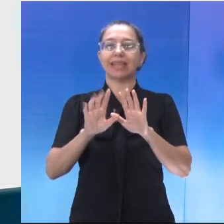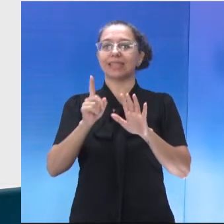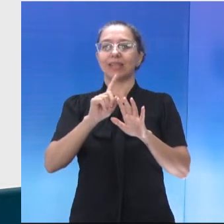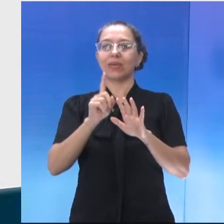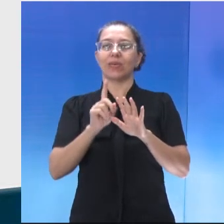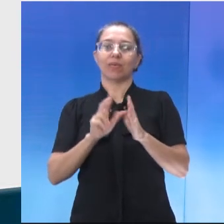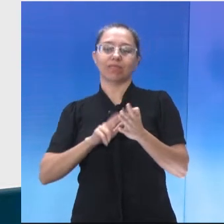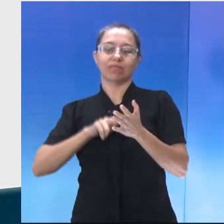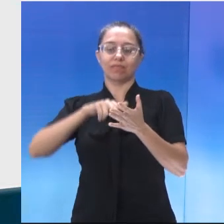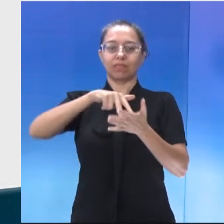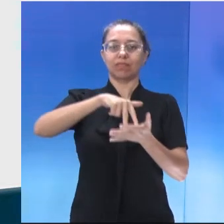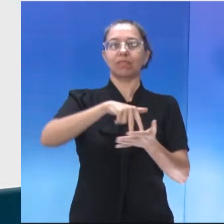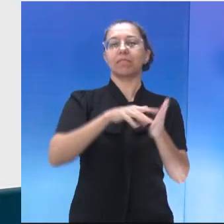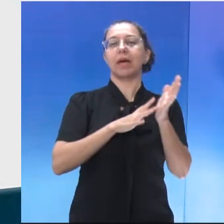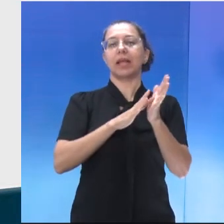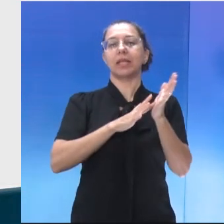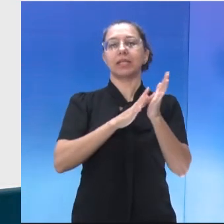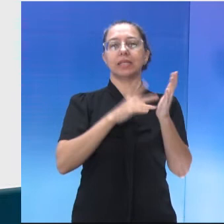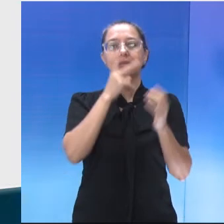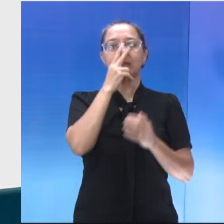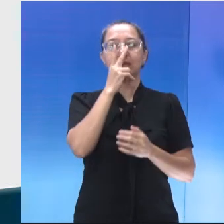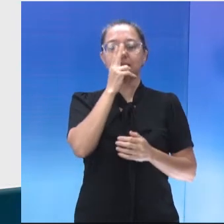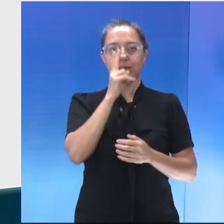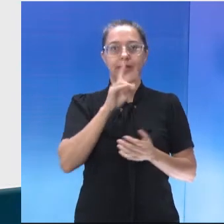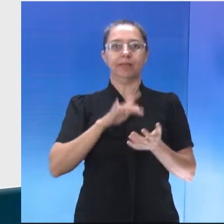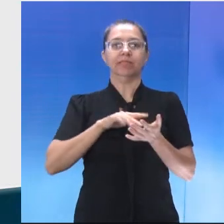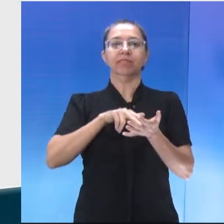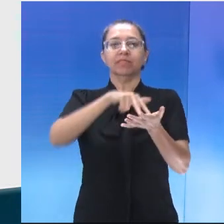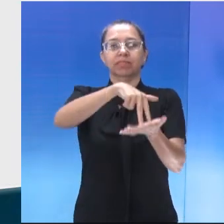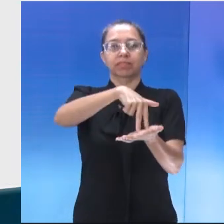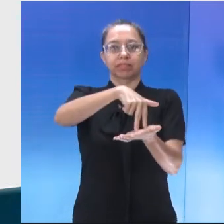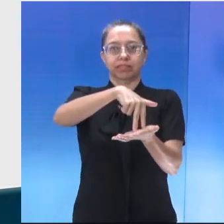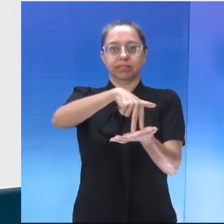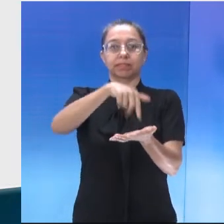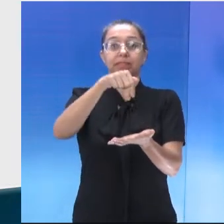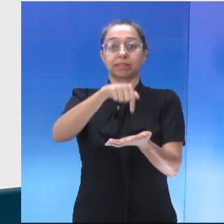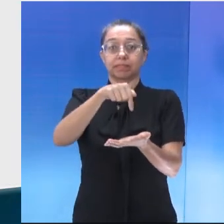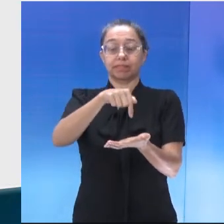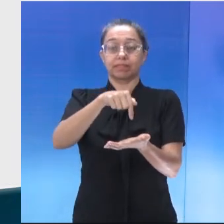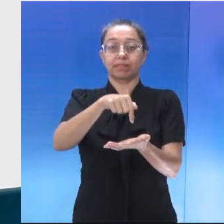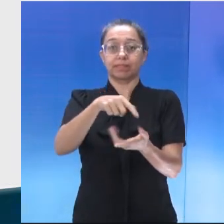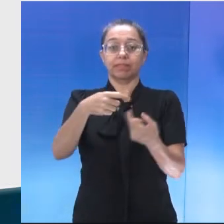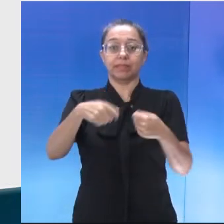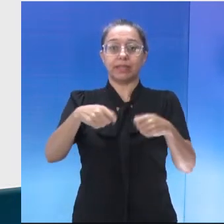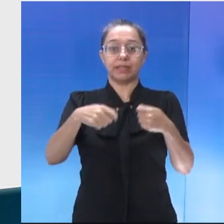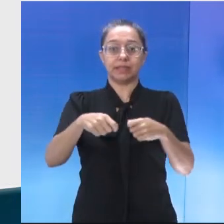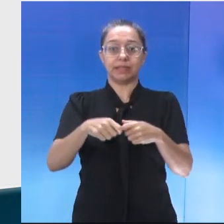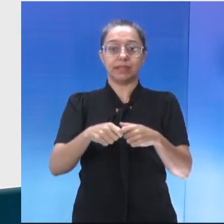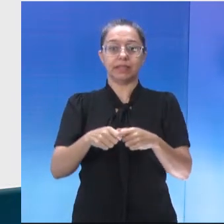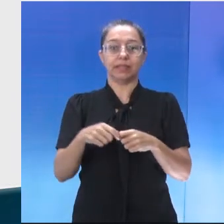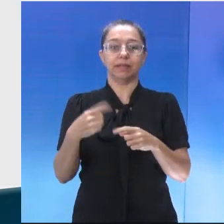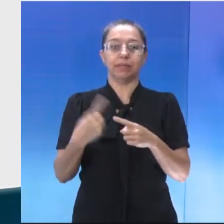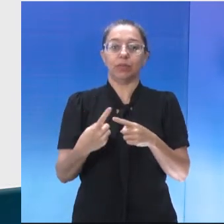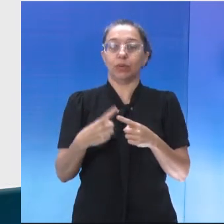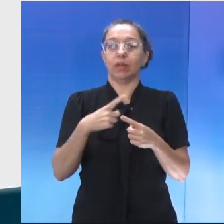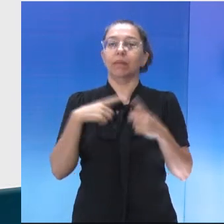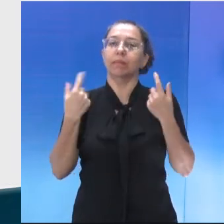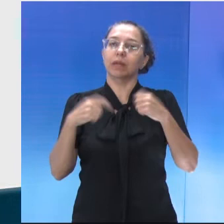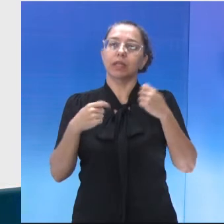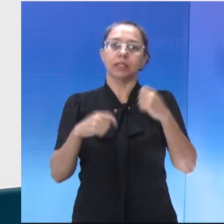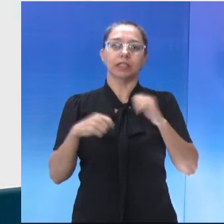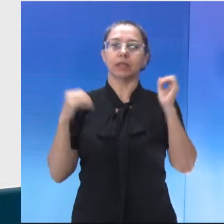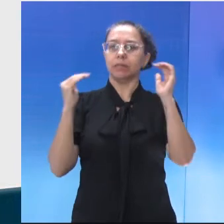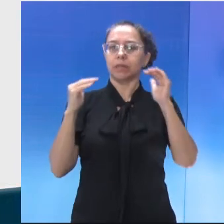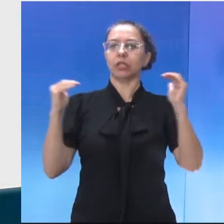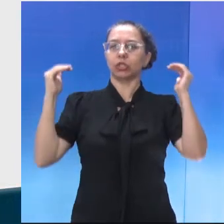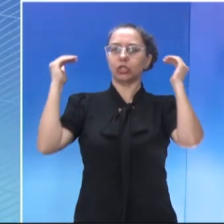parecer, do qual todo ter efetivo deve extrair seu prestígio imediato e sua função última. Então,